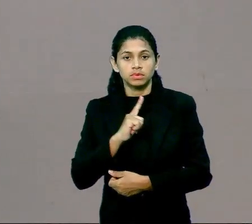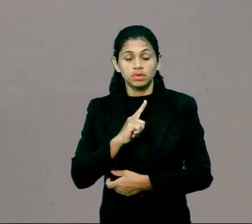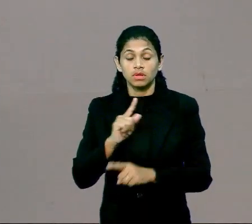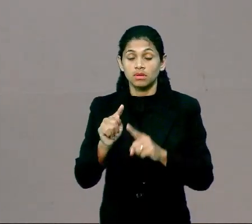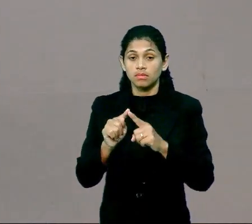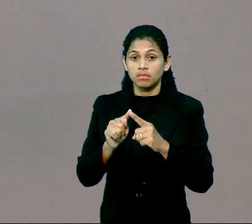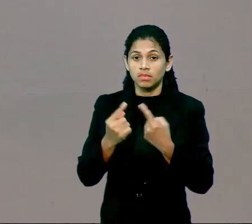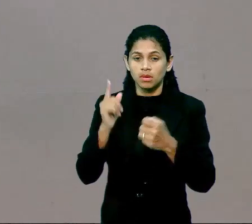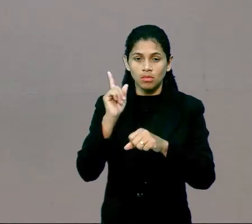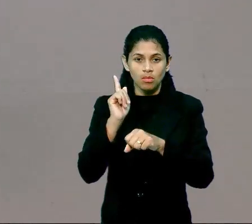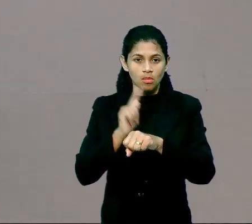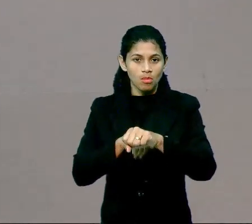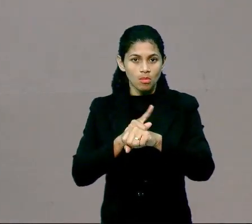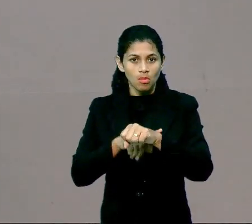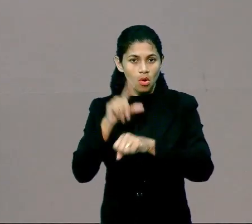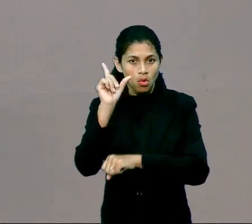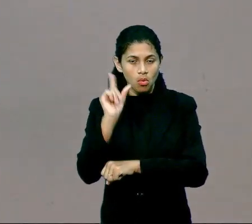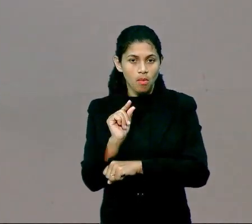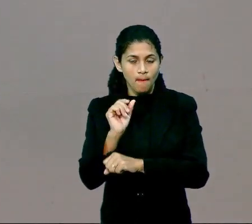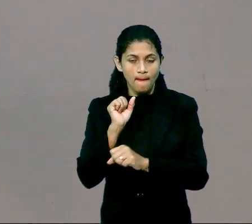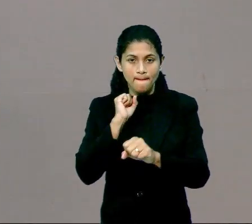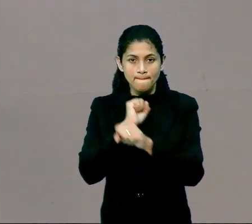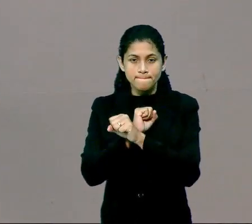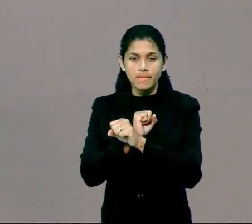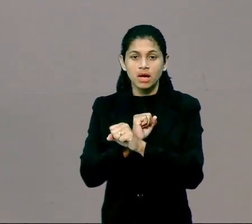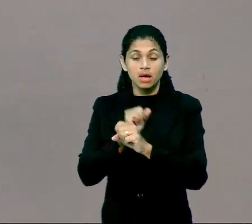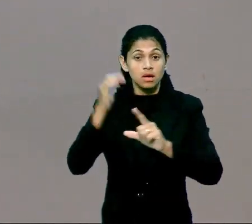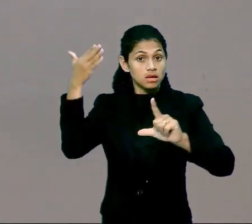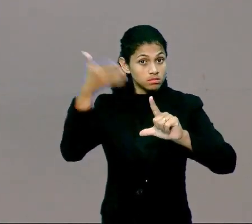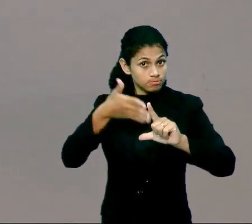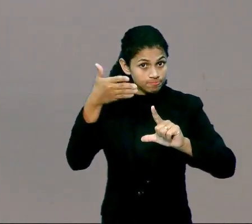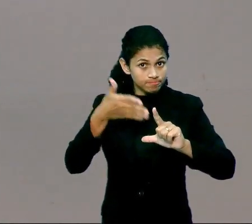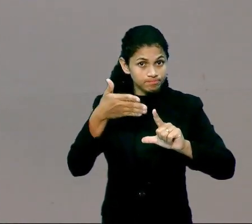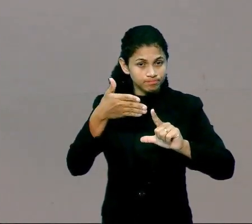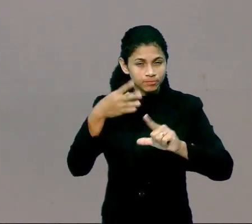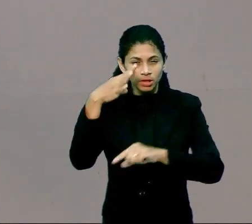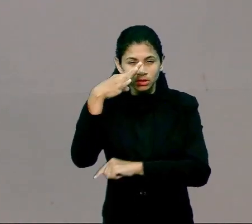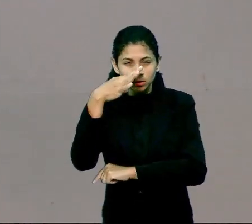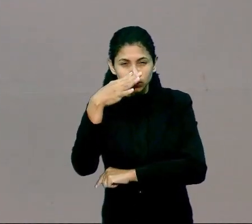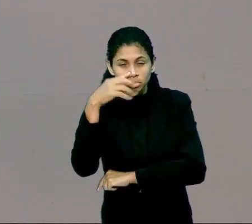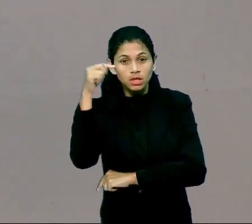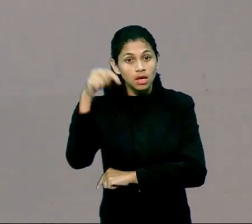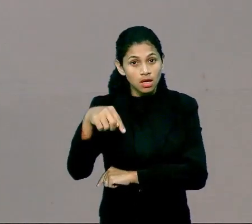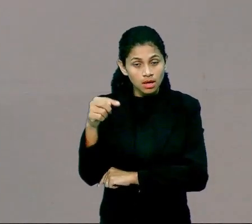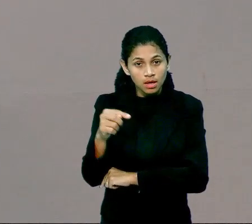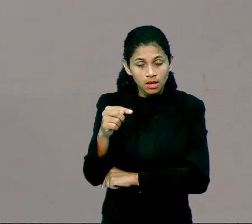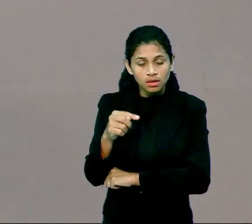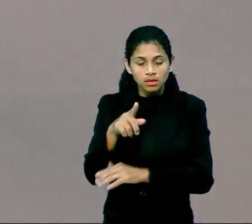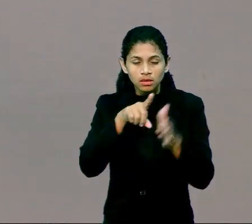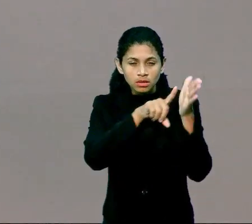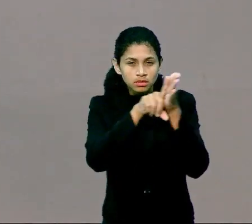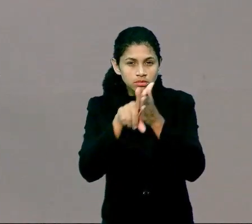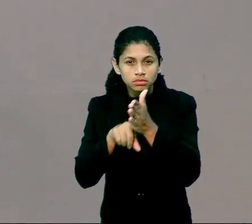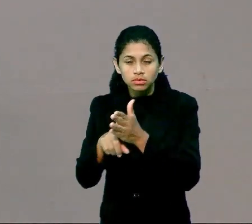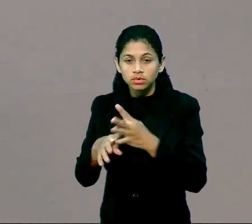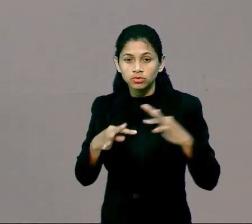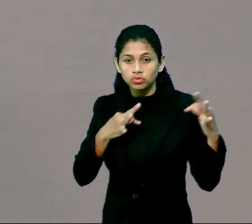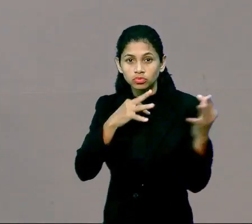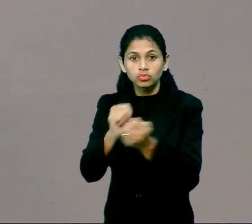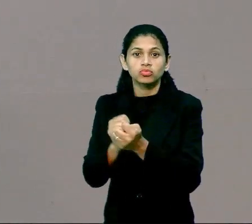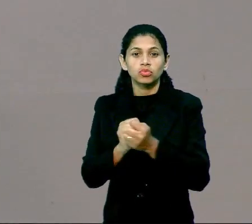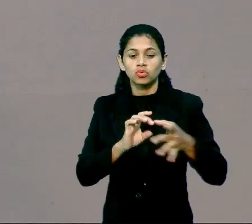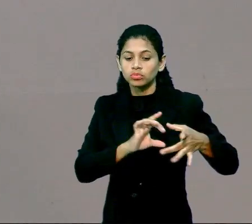como a gente tem pouco tempo, a gente para por aqui, você vai acessar a plataforma, vai ver essa, vai revisar, vai analisar todo esse